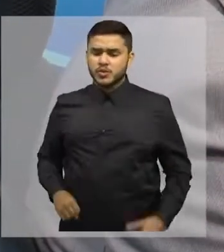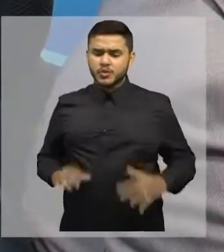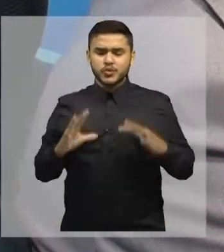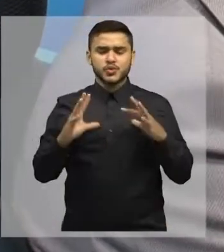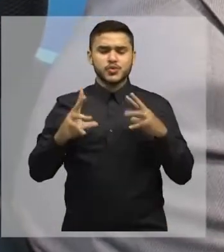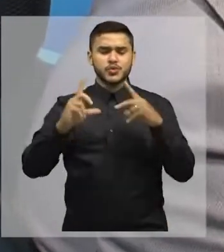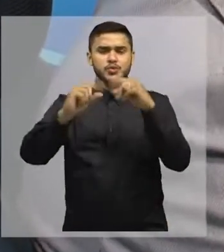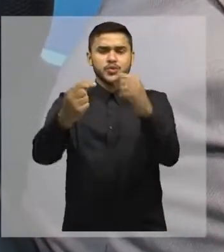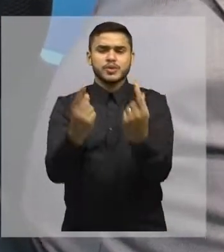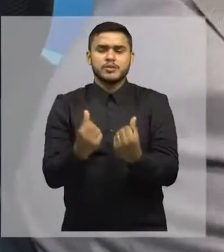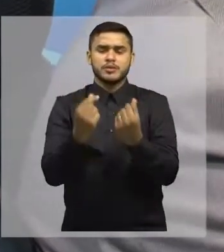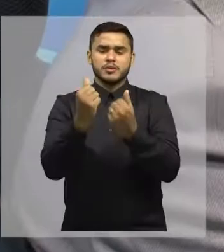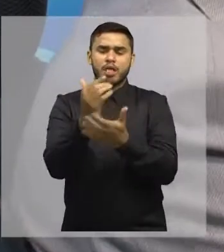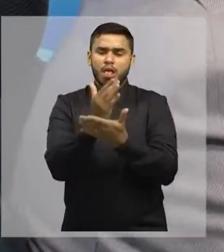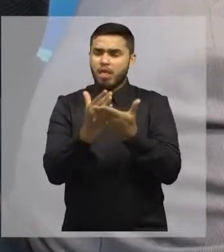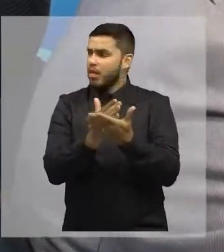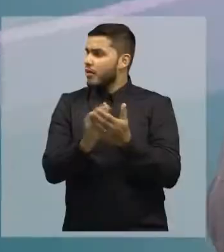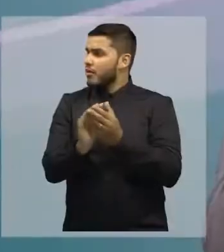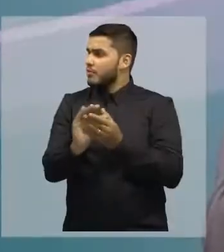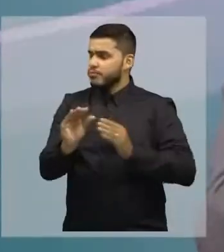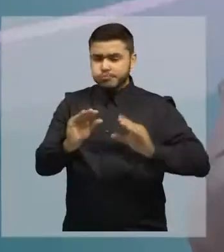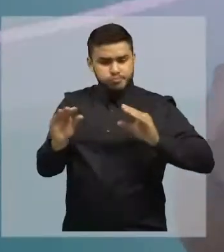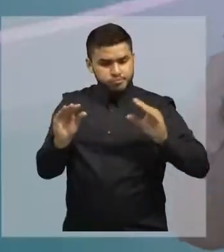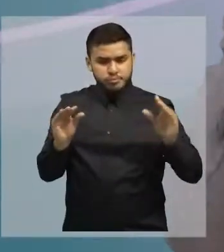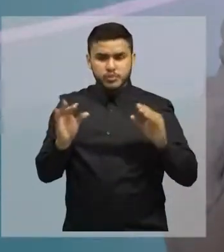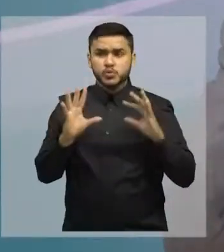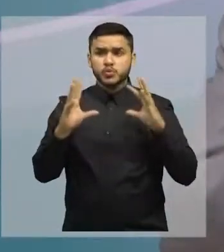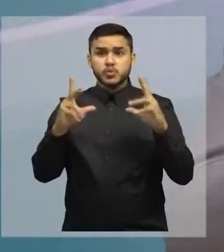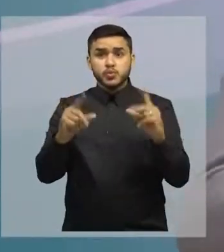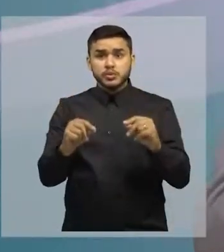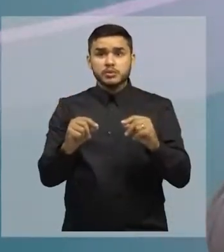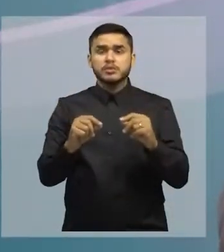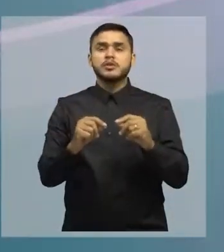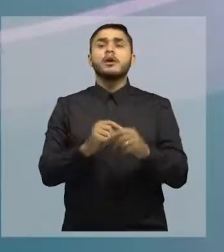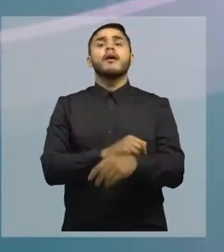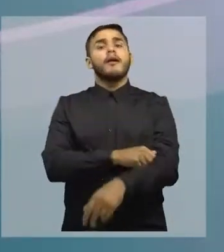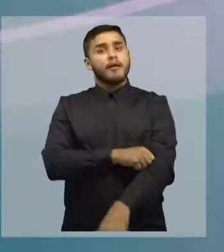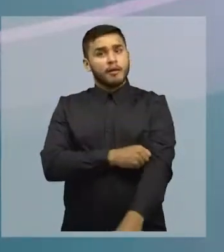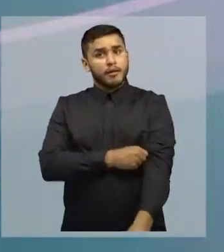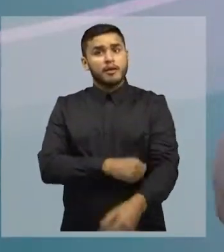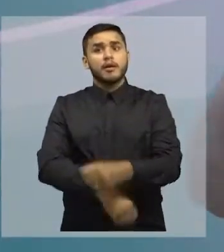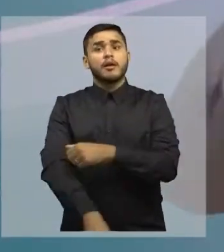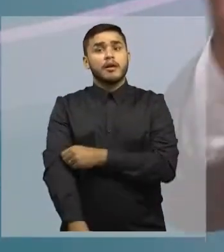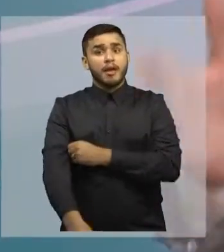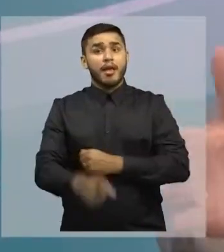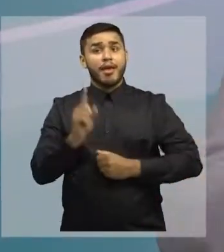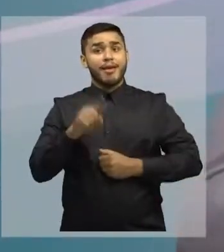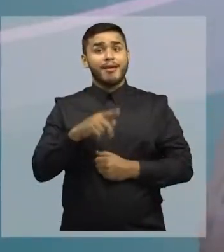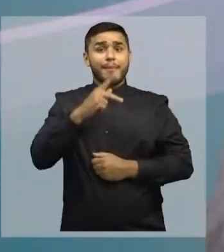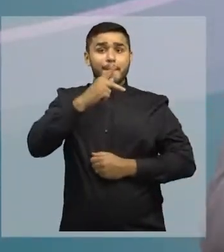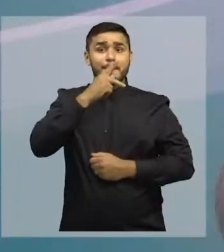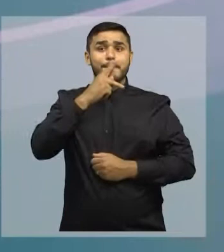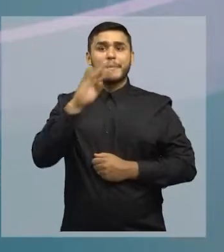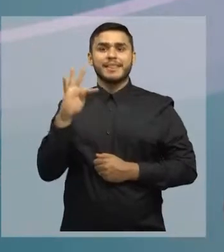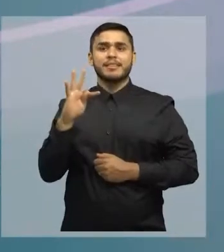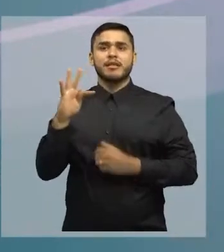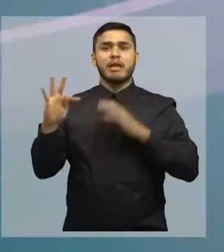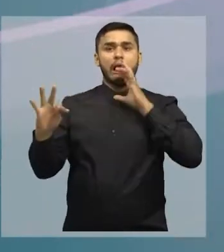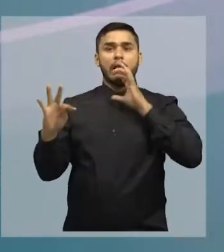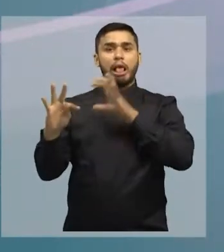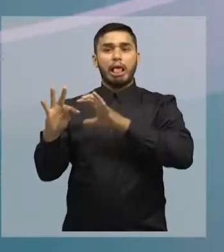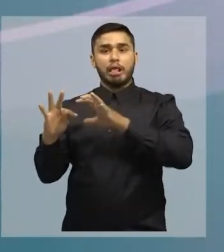de rachadinha, tudo. Ele conseguiu, em parte por causa do antipetismo, ele conseguiu se mostrar como